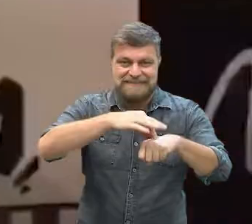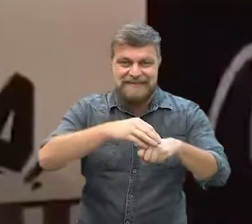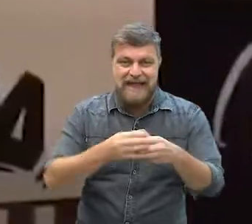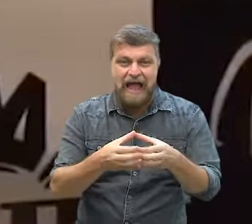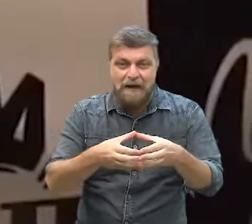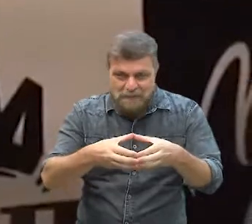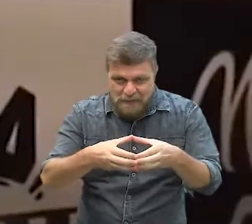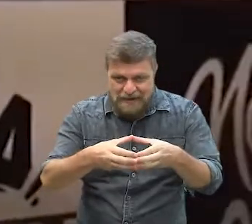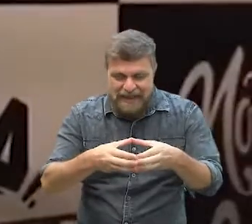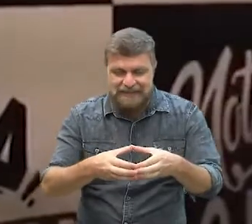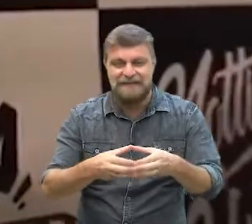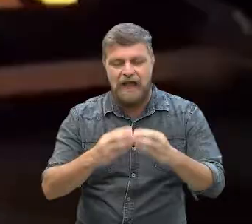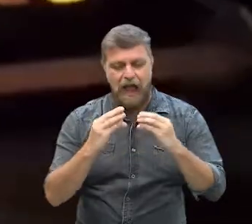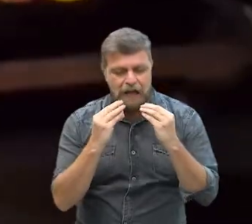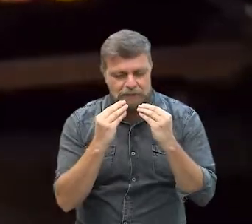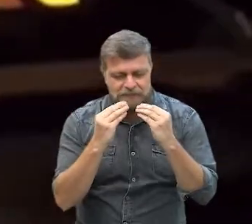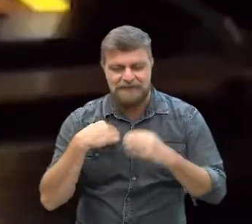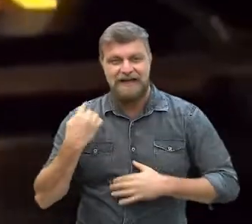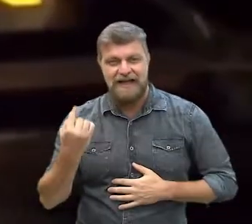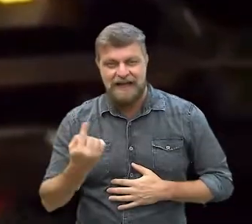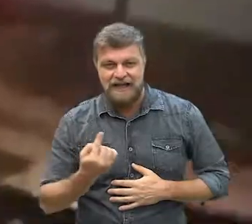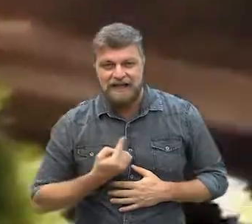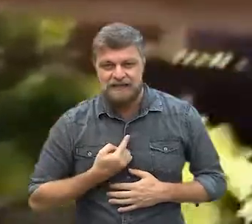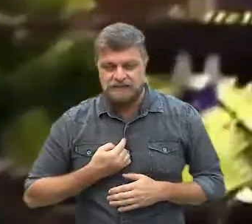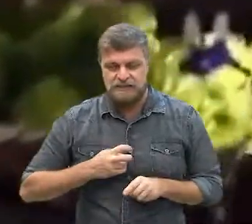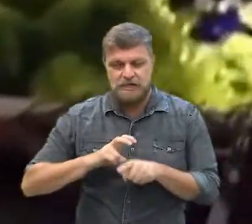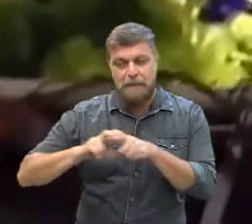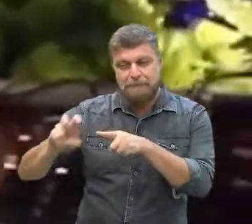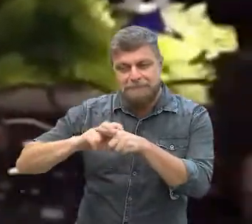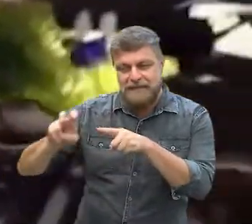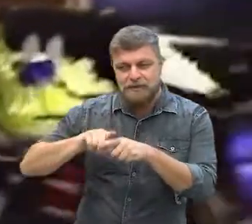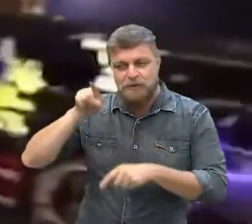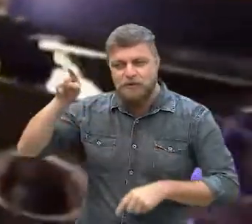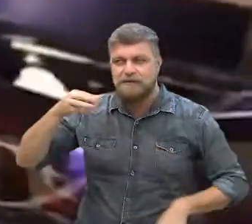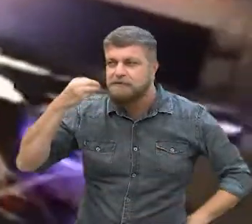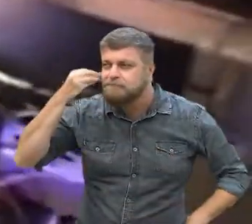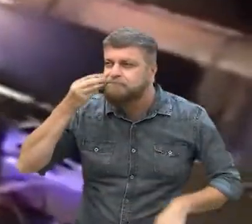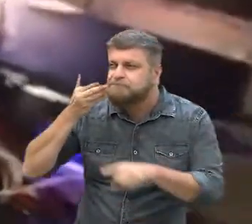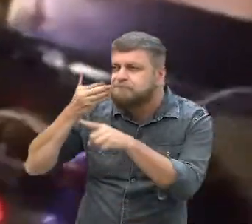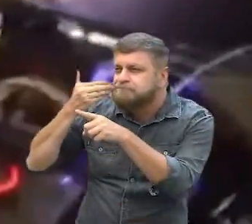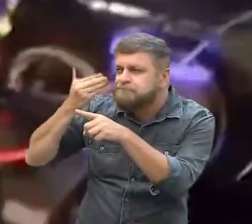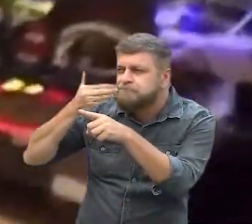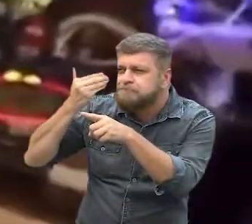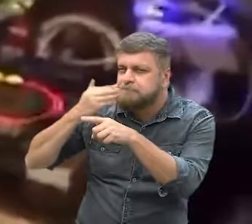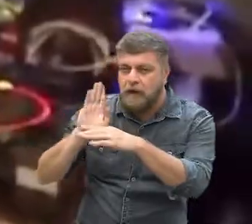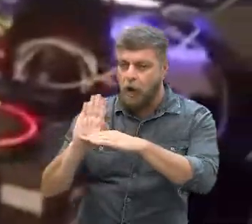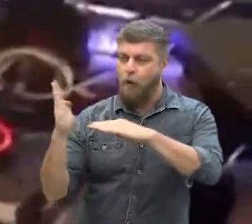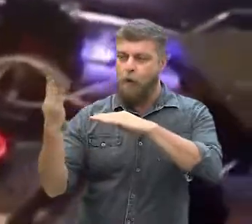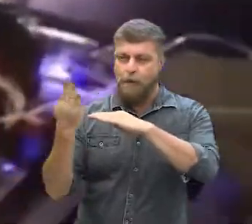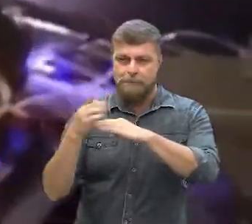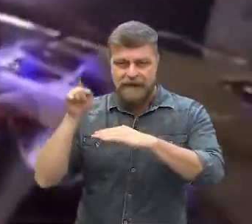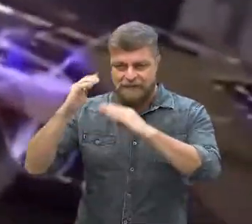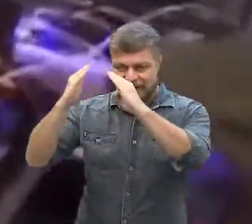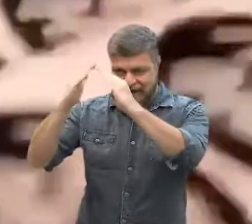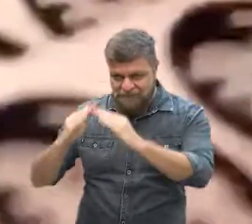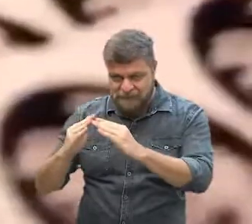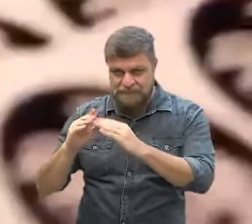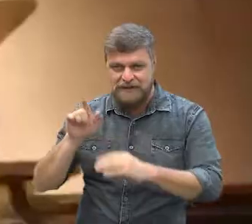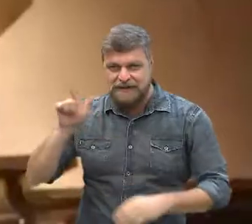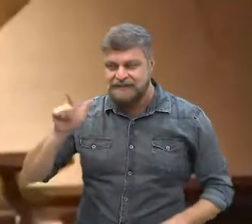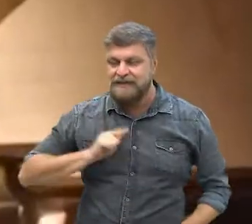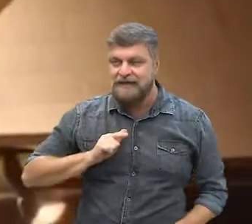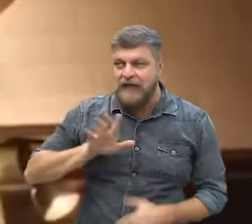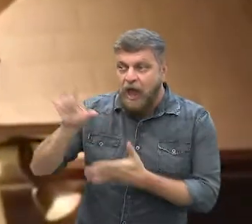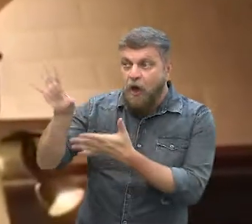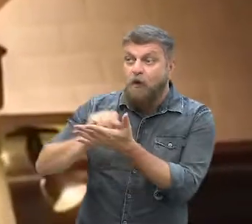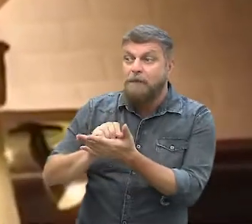bairro que a gente visitou, alguma estação de metrô que a gente teve lá, o bairro onde eu fiquei, que se chama Notting